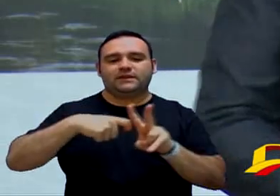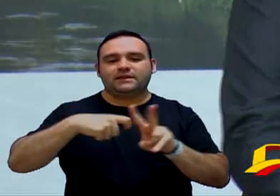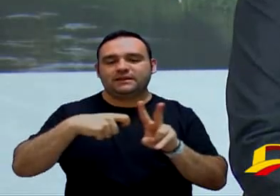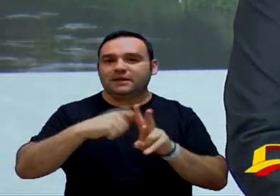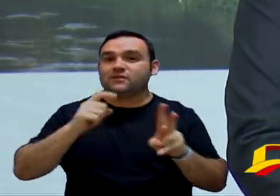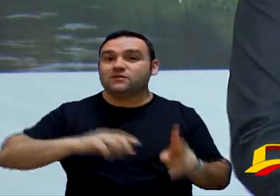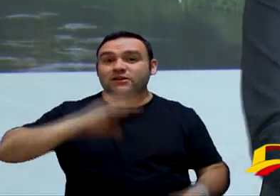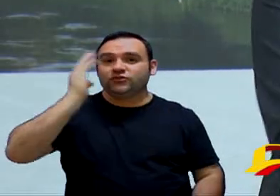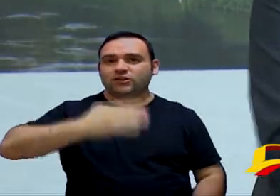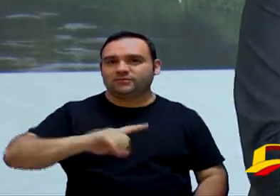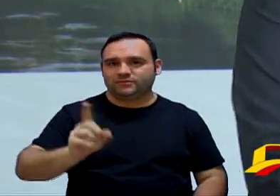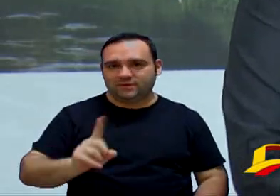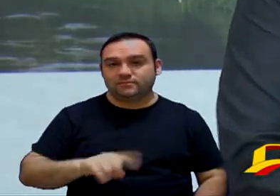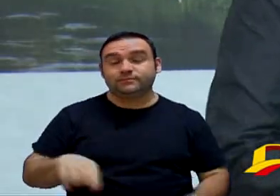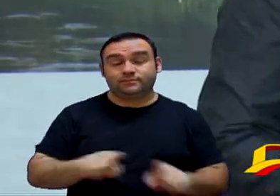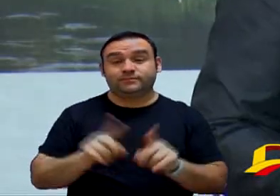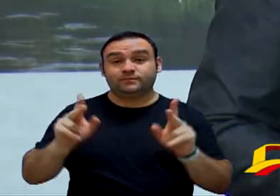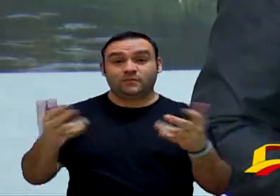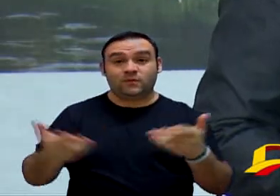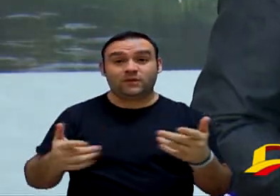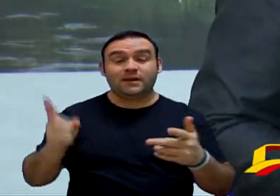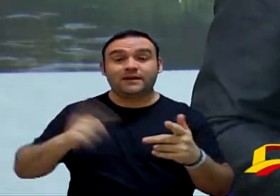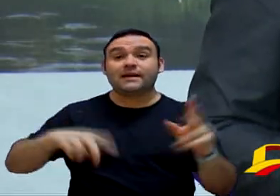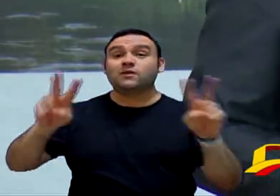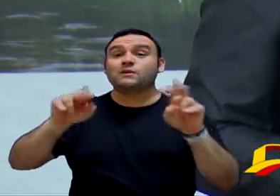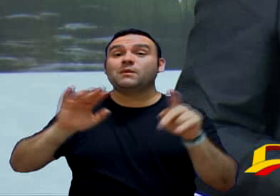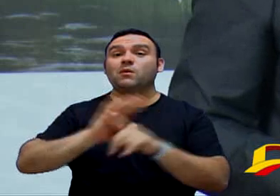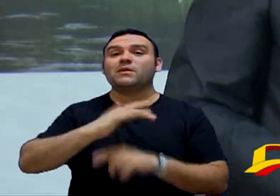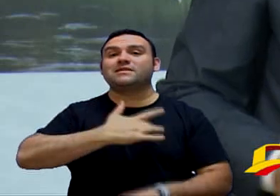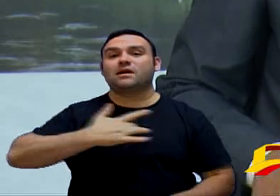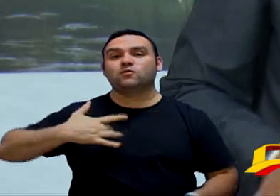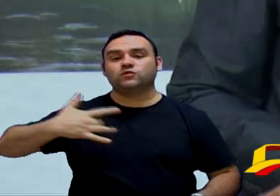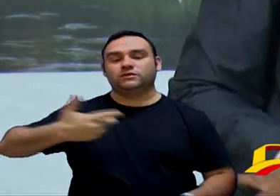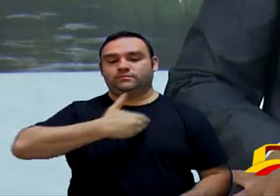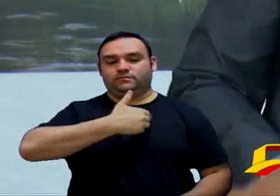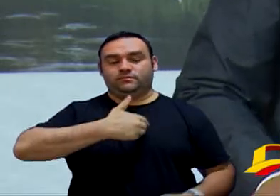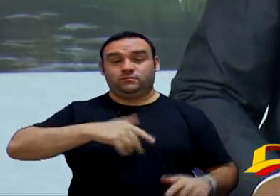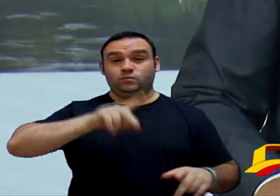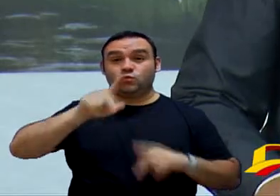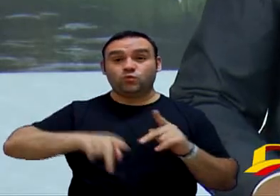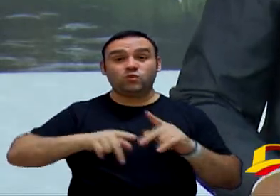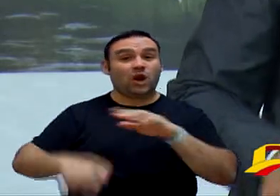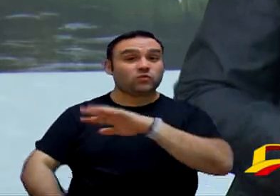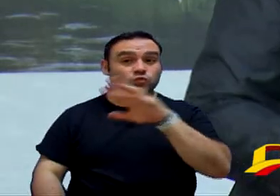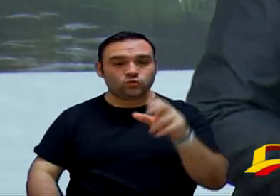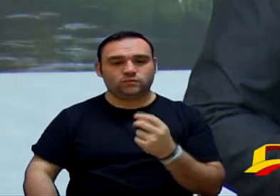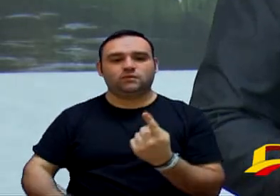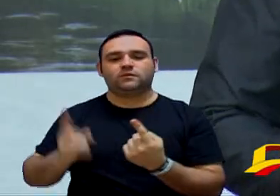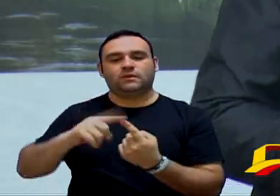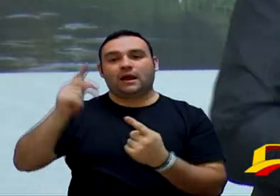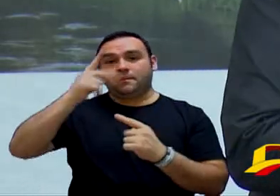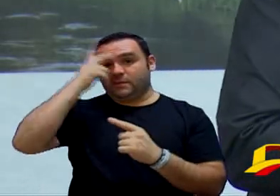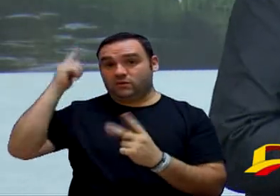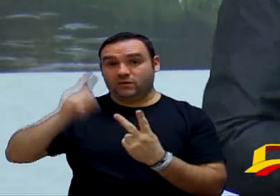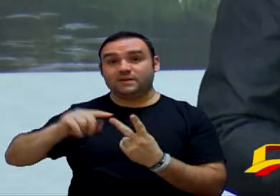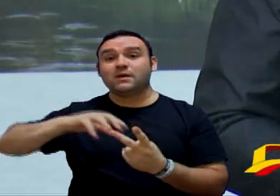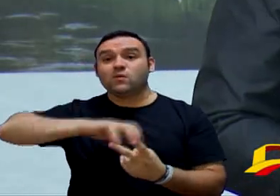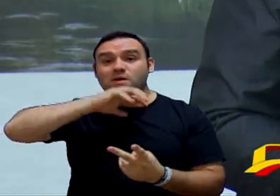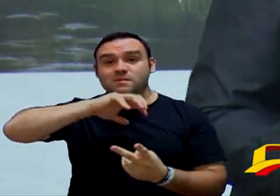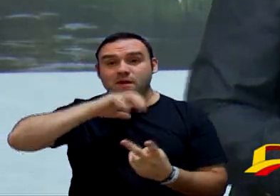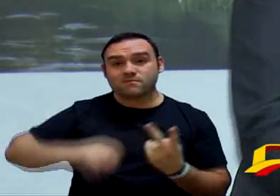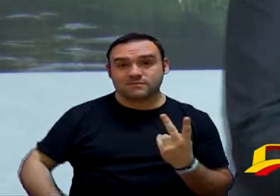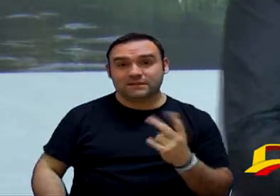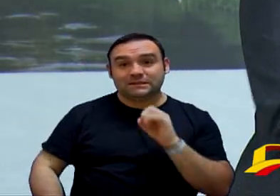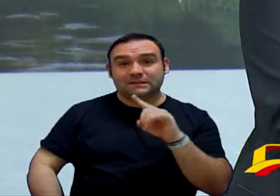não é imediato e nesse caso aqui é uma questão de saúde pública para os dois para pessoas situação de rua e o animal Então